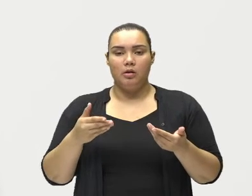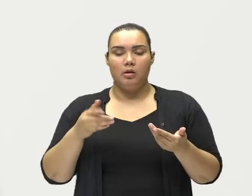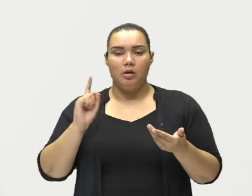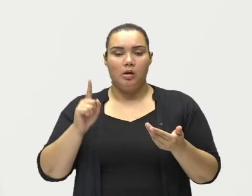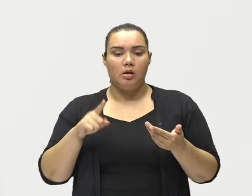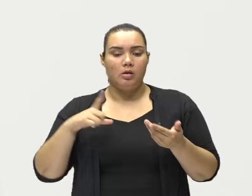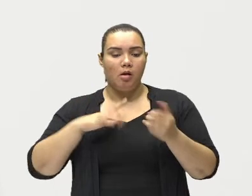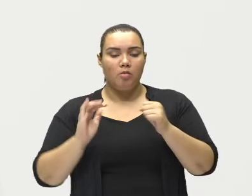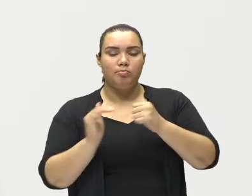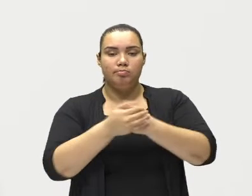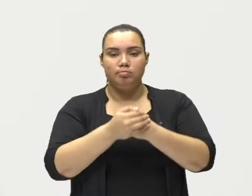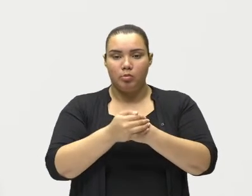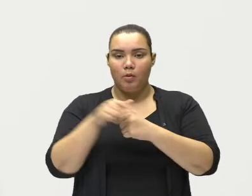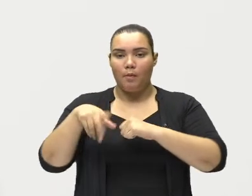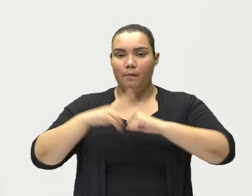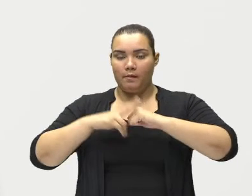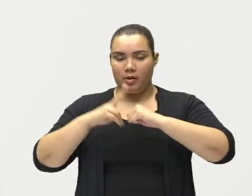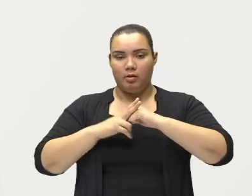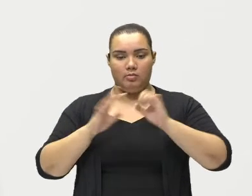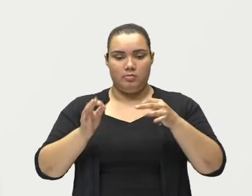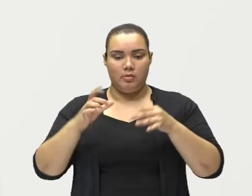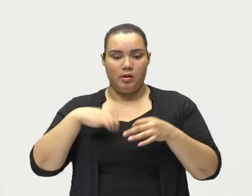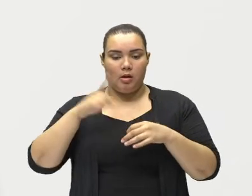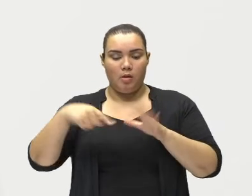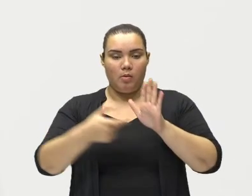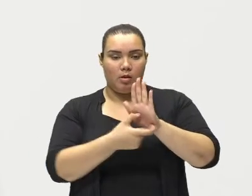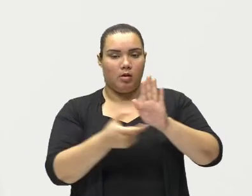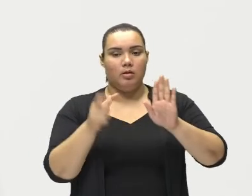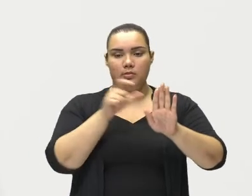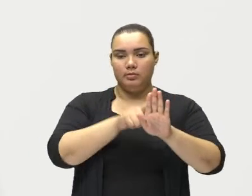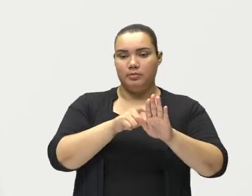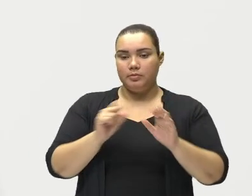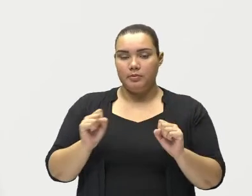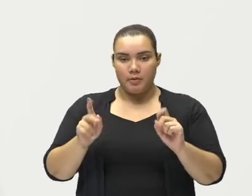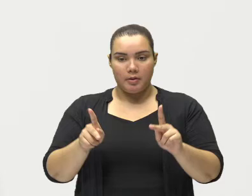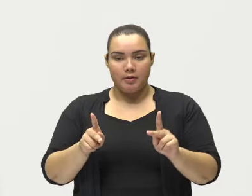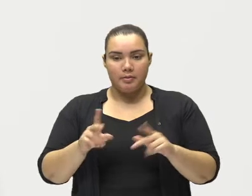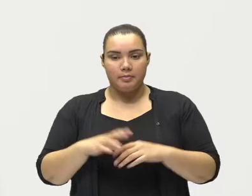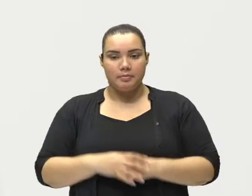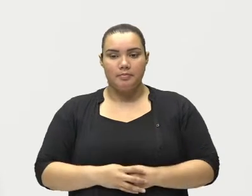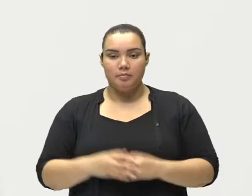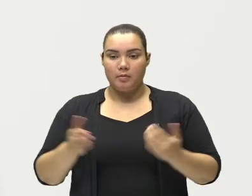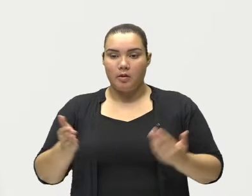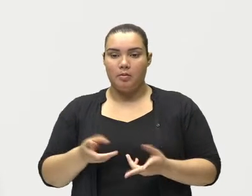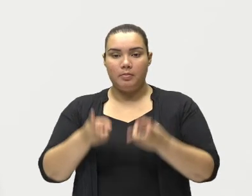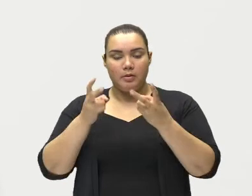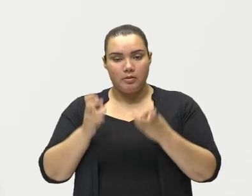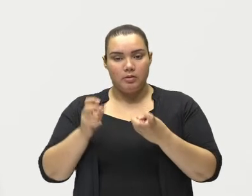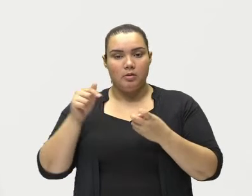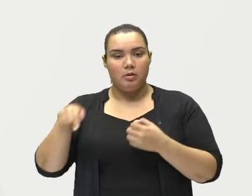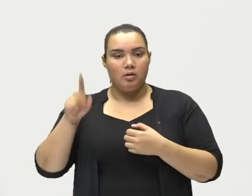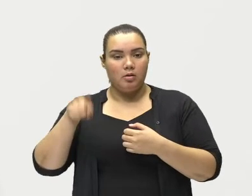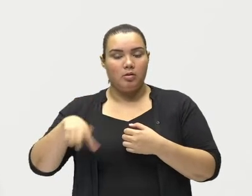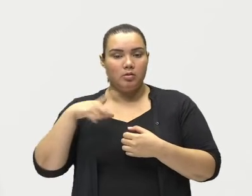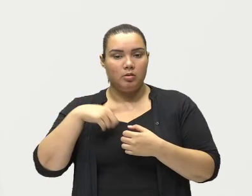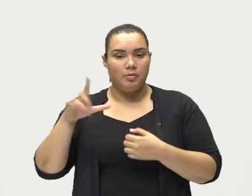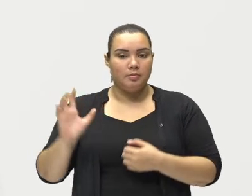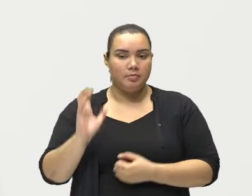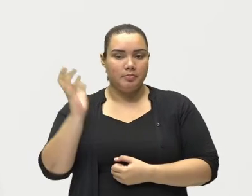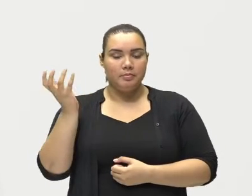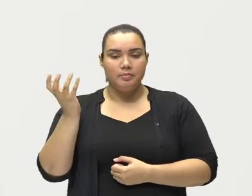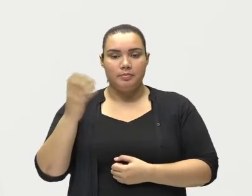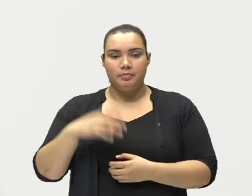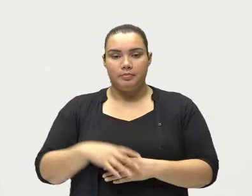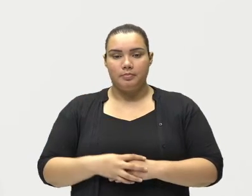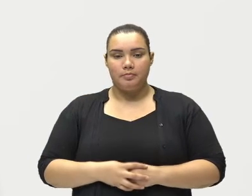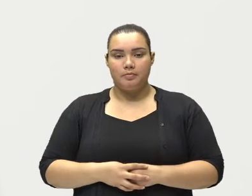estar escondido esse verbo aqui, está uma elipse, ok? Então notem aí essa situação. Muito